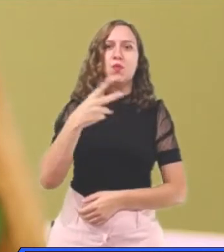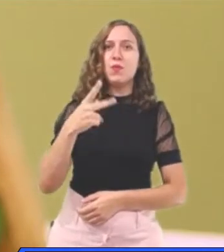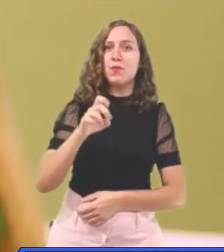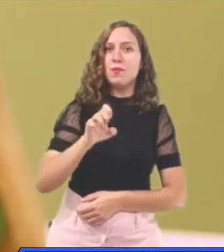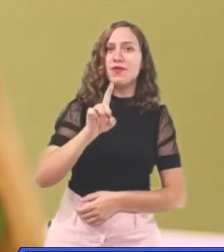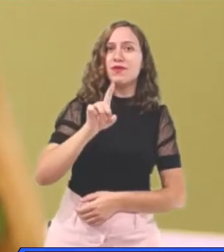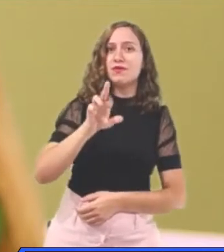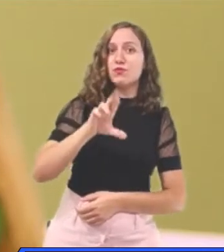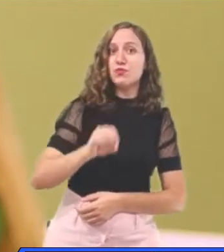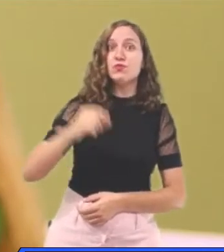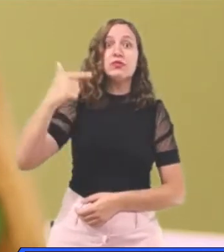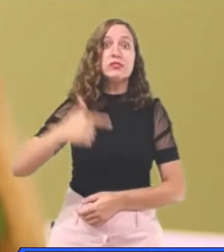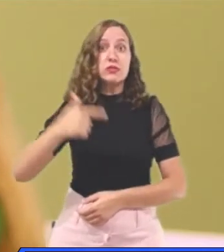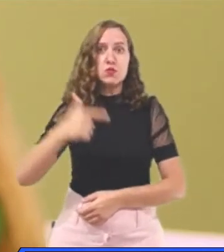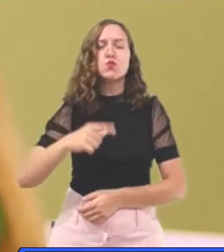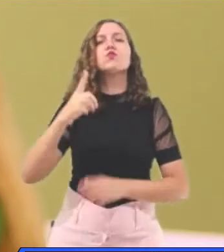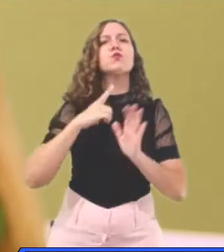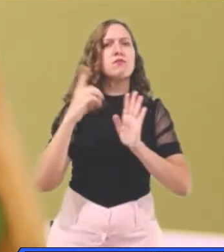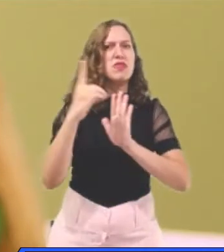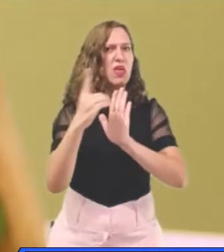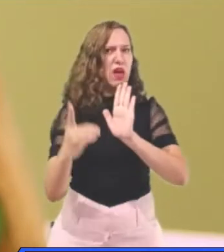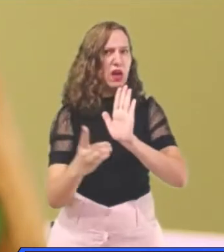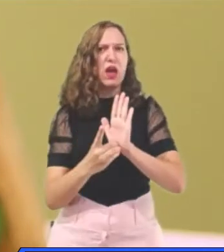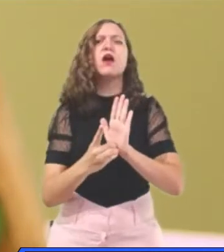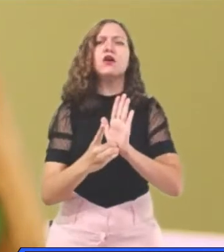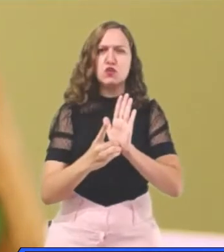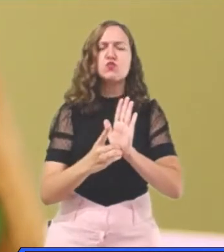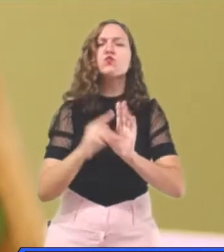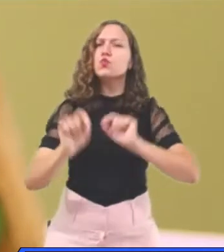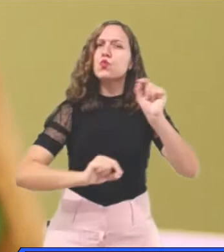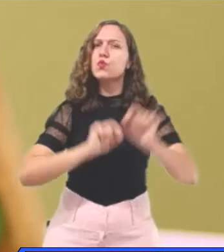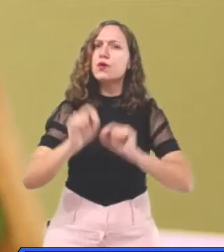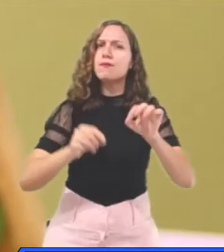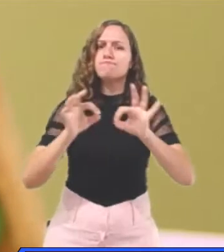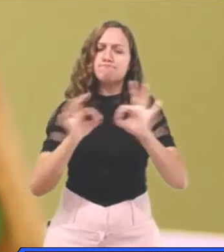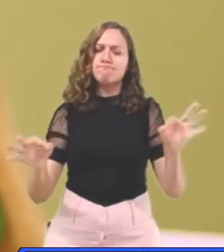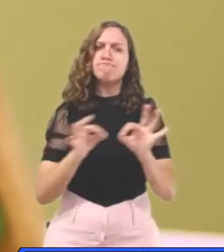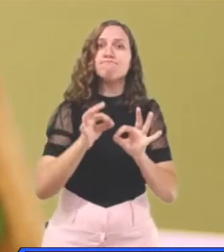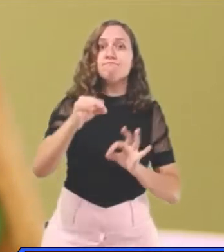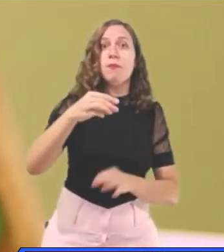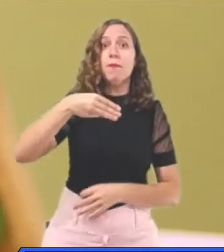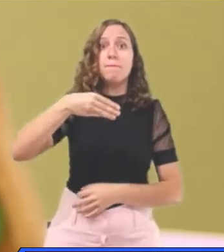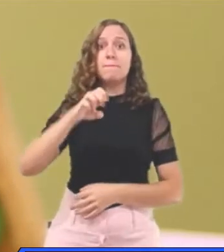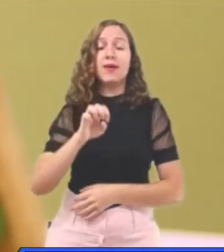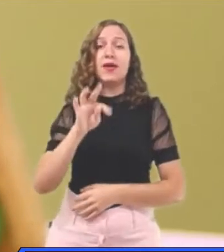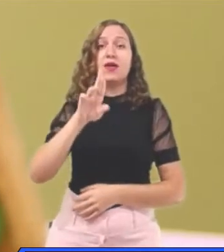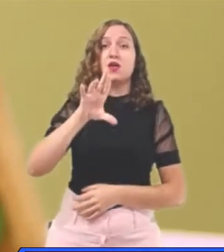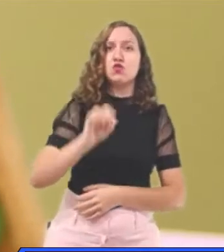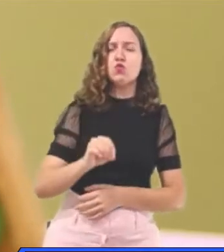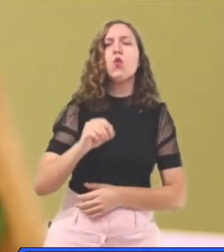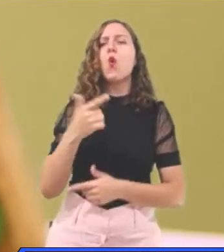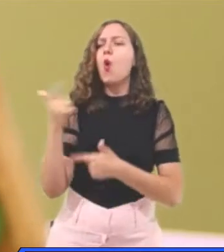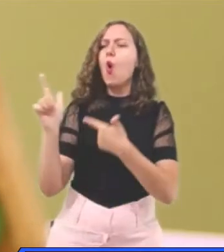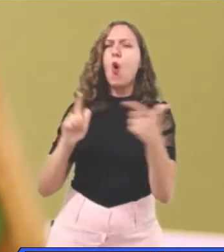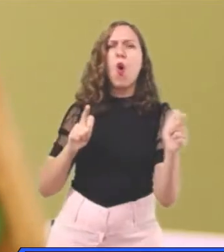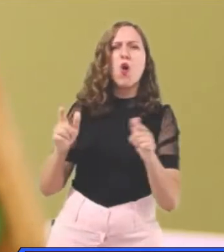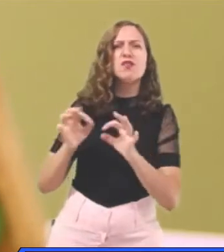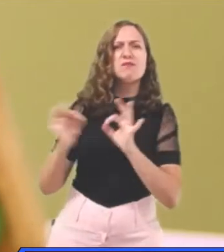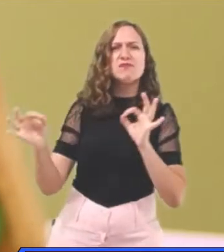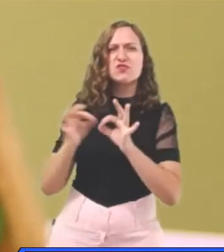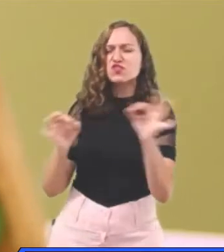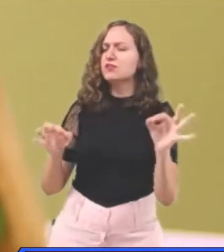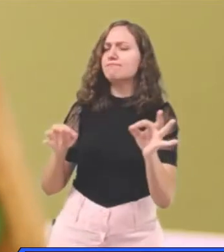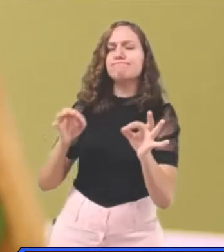o metro. Abandonou as medidas de varas, braças, léguas, quintais. Pensa